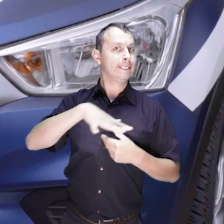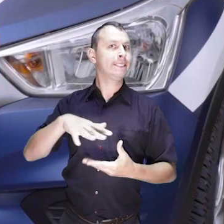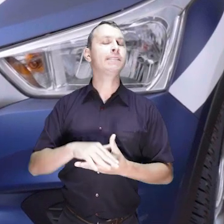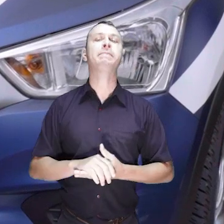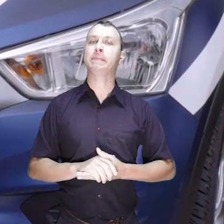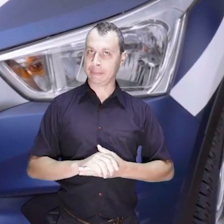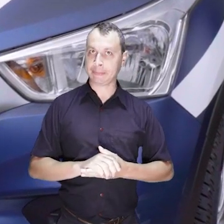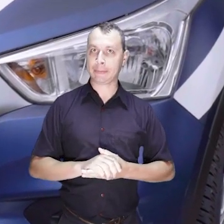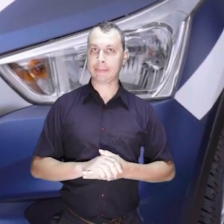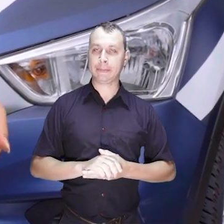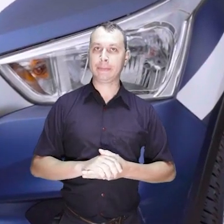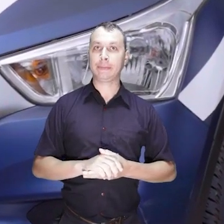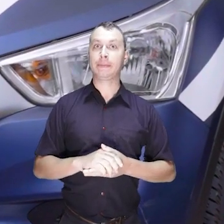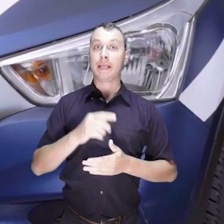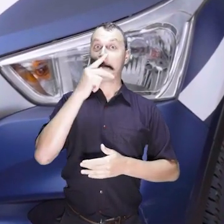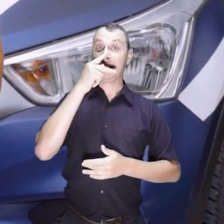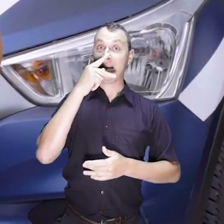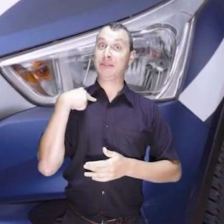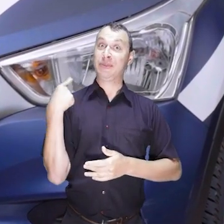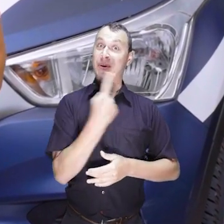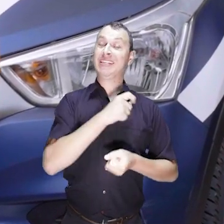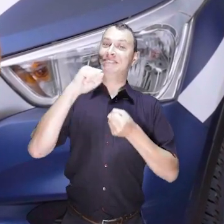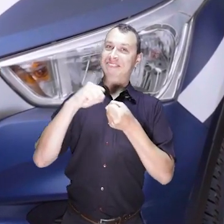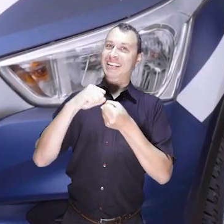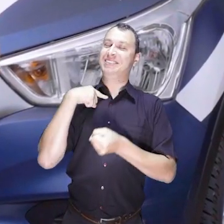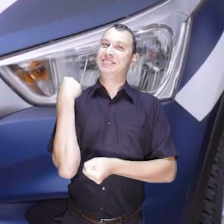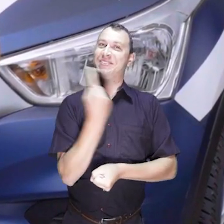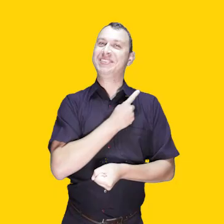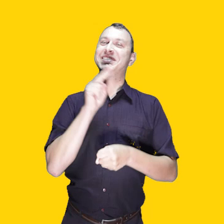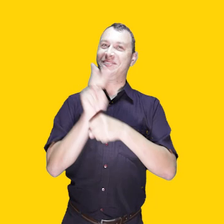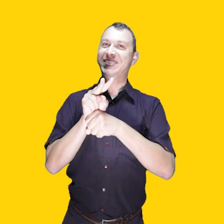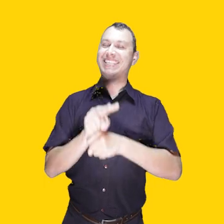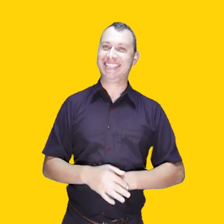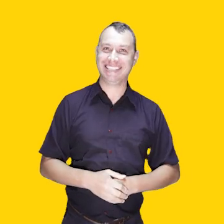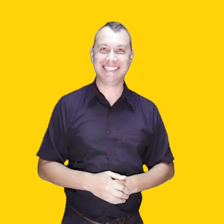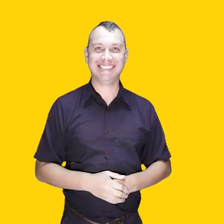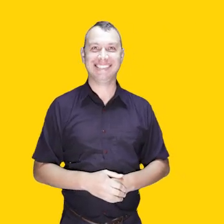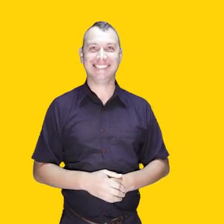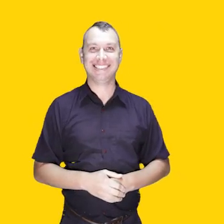pela região. Pinhais, a gente faz, a gente cuida. Música.